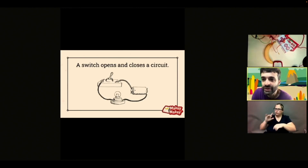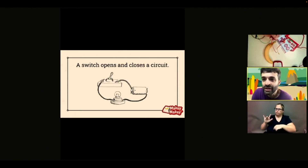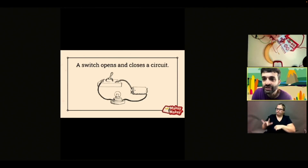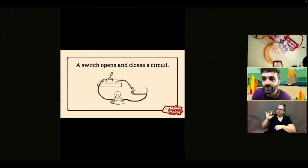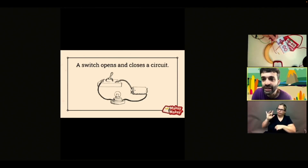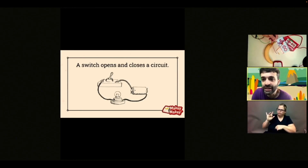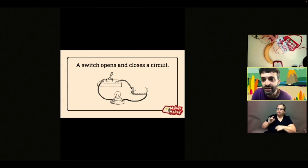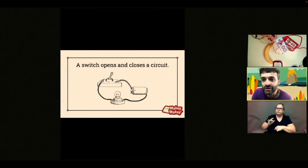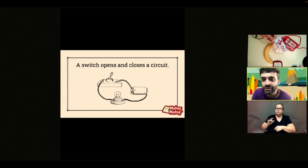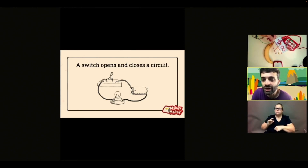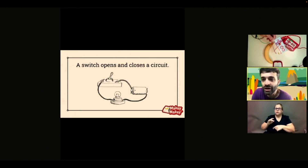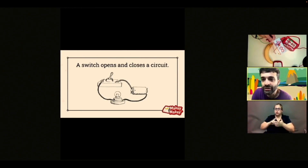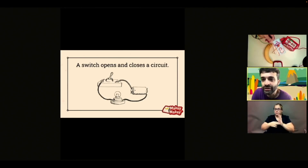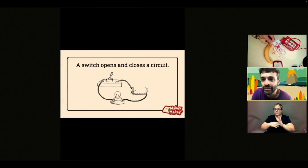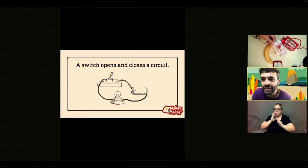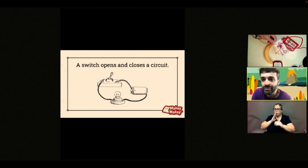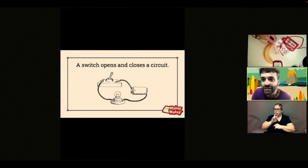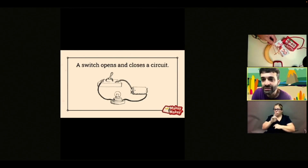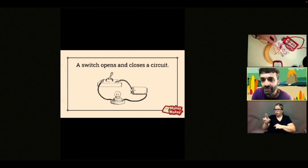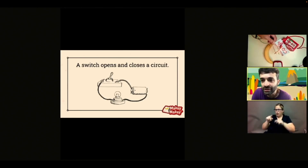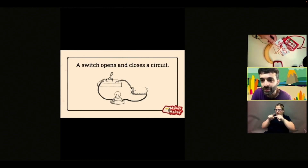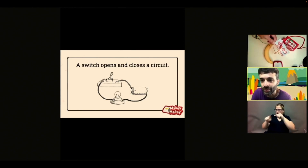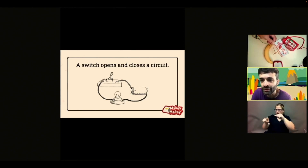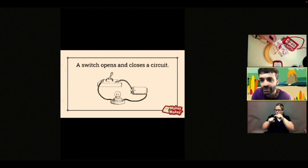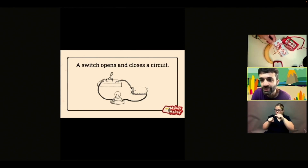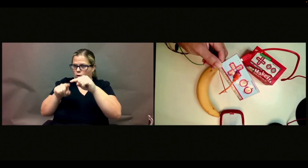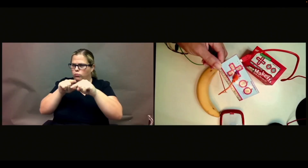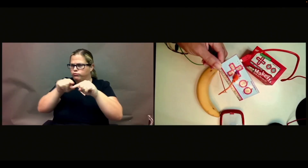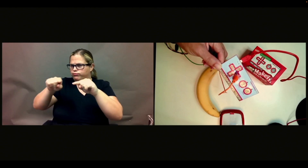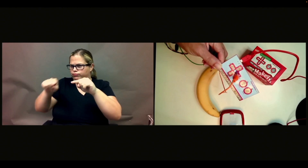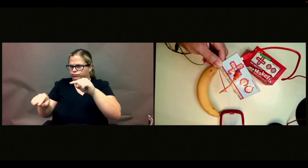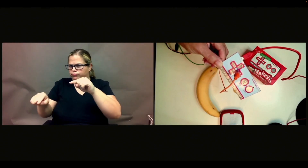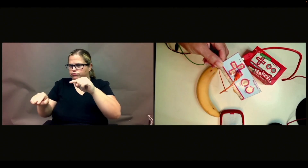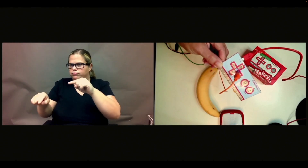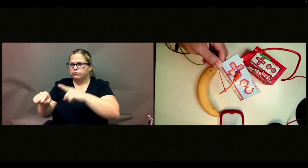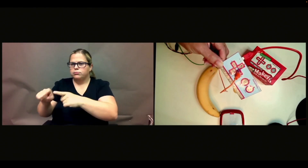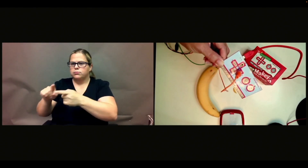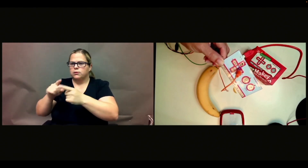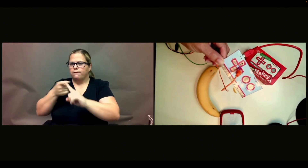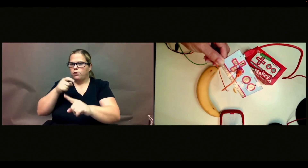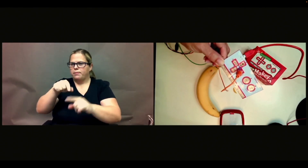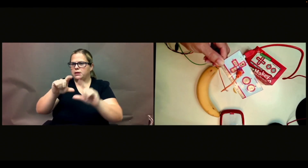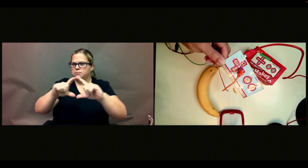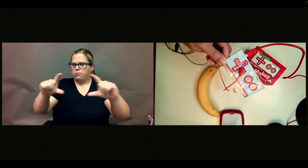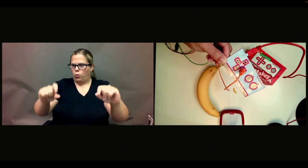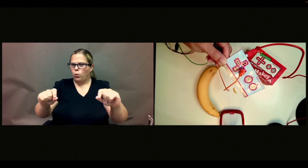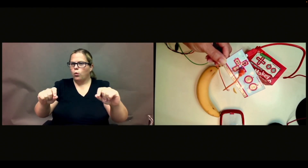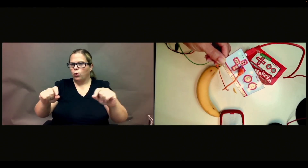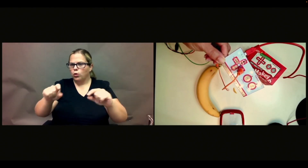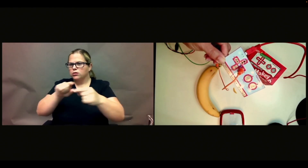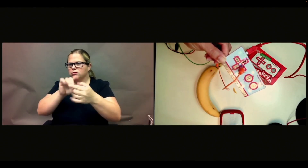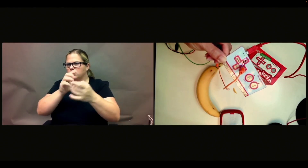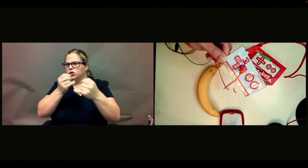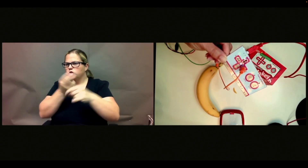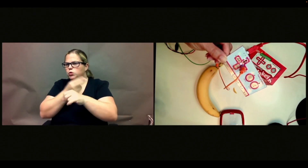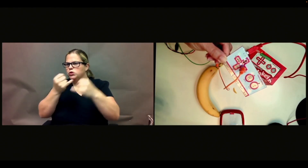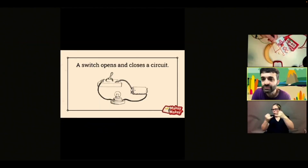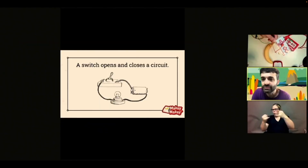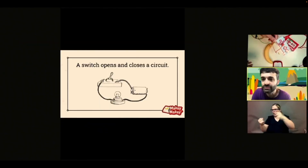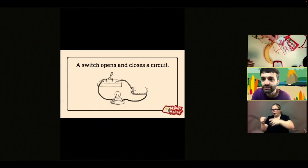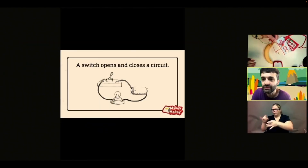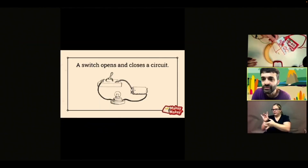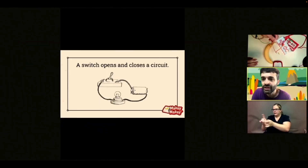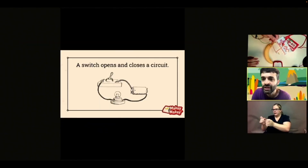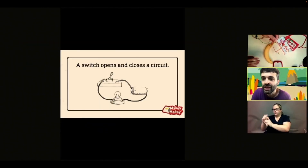circuito, aquilo se torna uma chave. E isso pode ir da seta direita, através